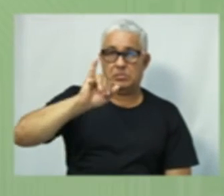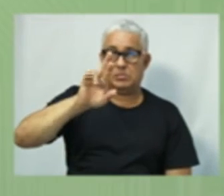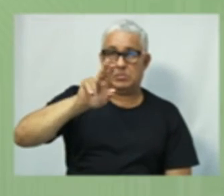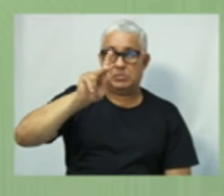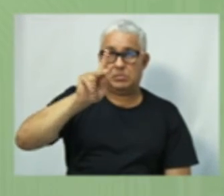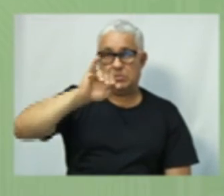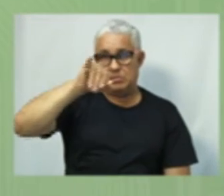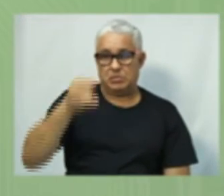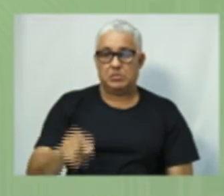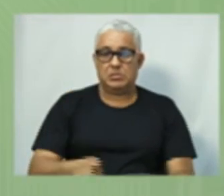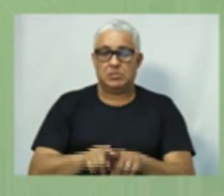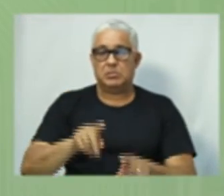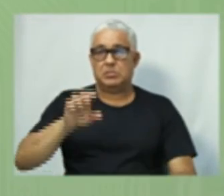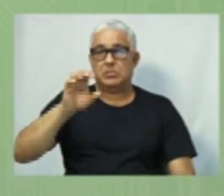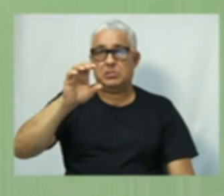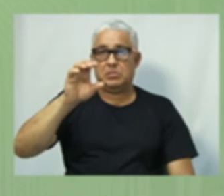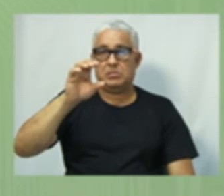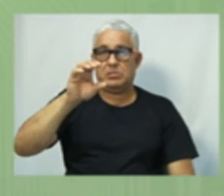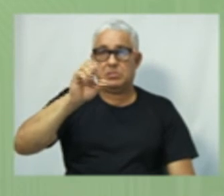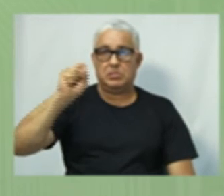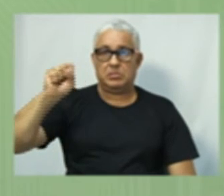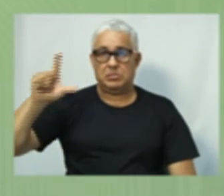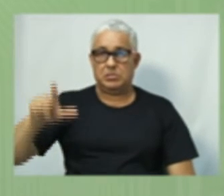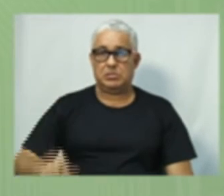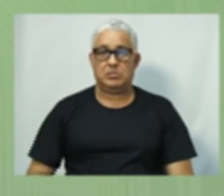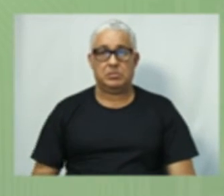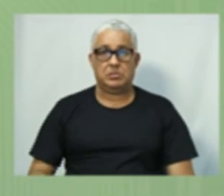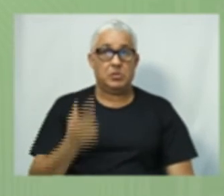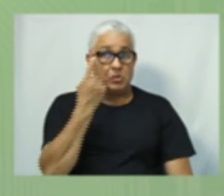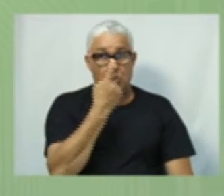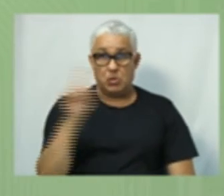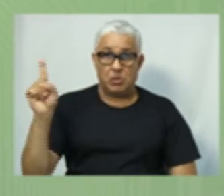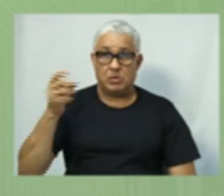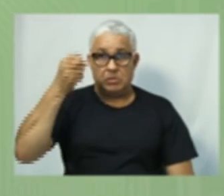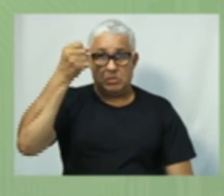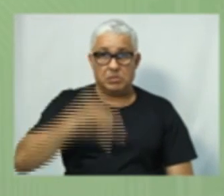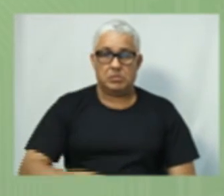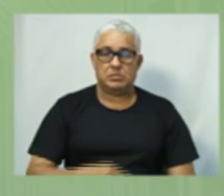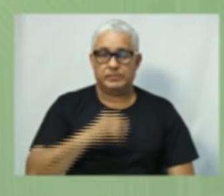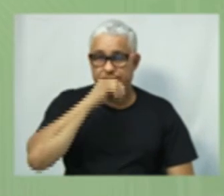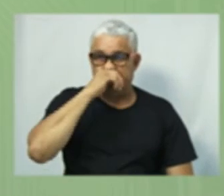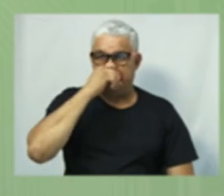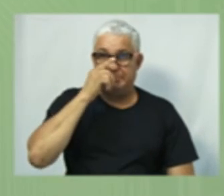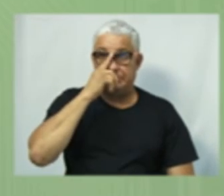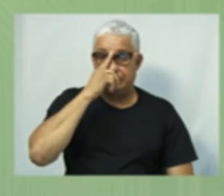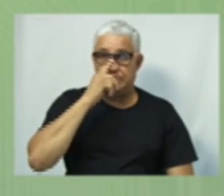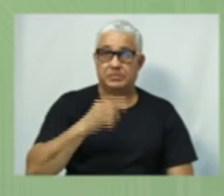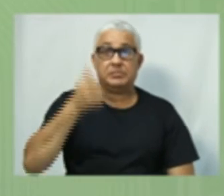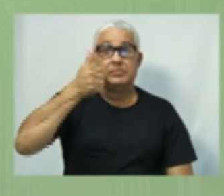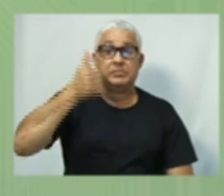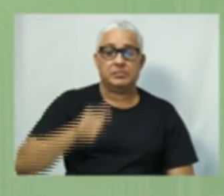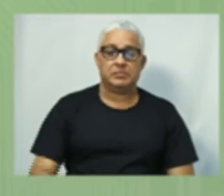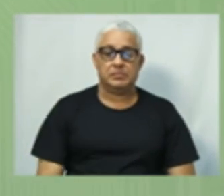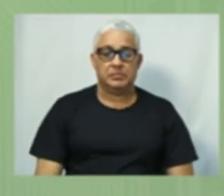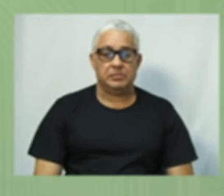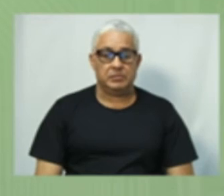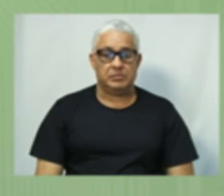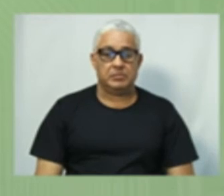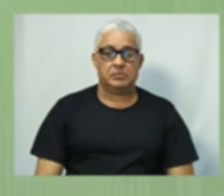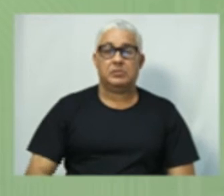trimestral, ok? Vamos lá, última vez que eu vou explicar, hein? Vou falar de novo, não. O que eu faço primeiro?